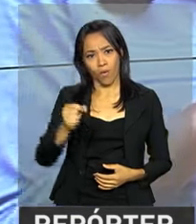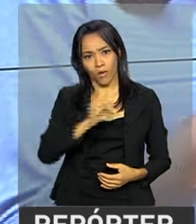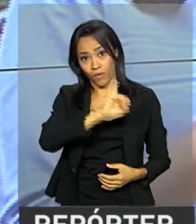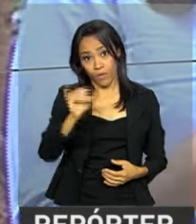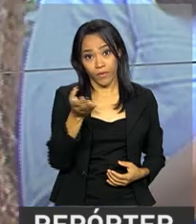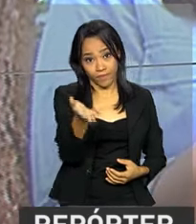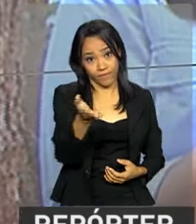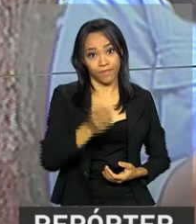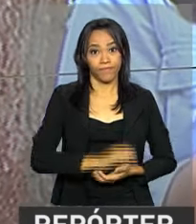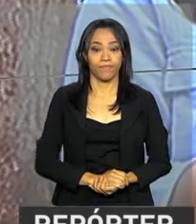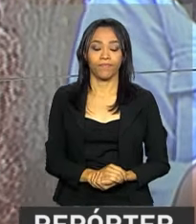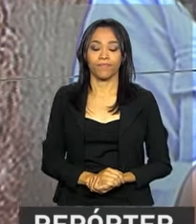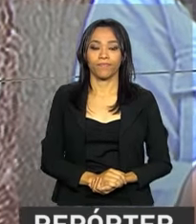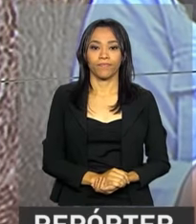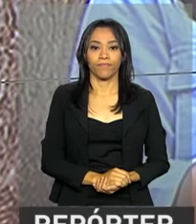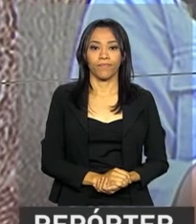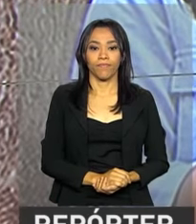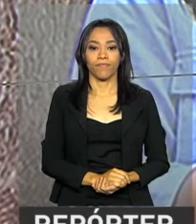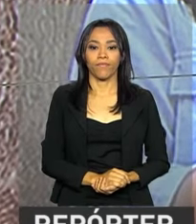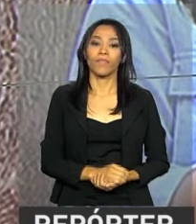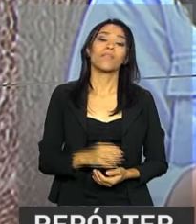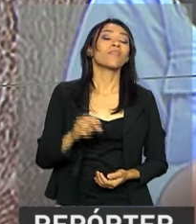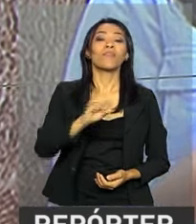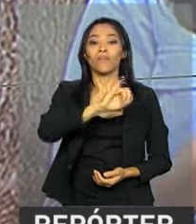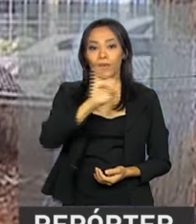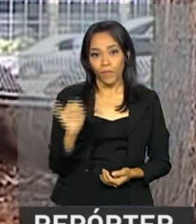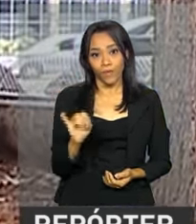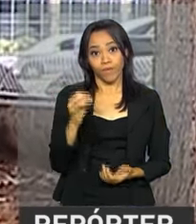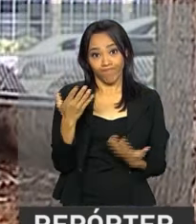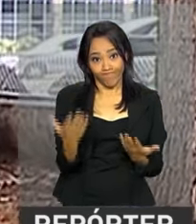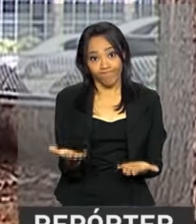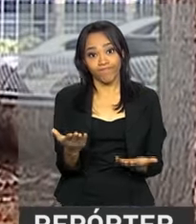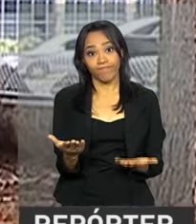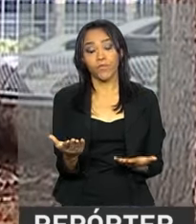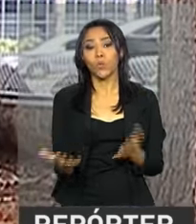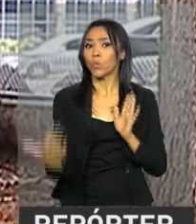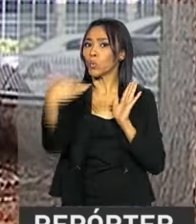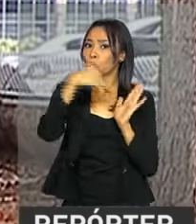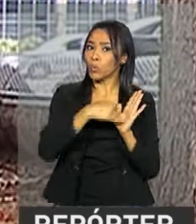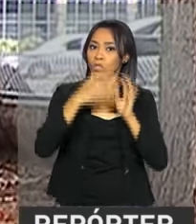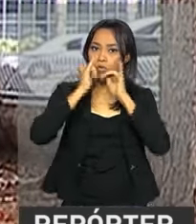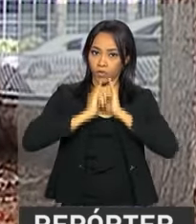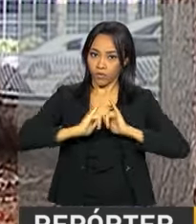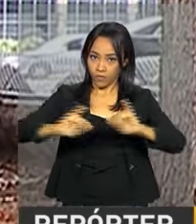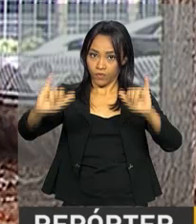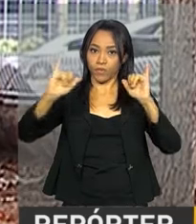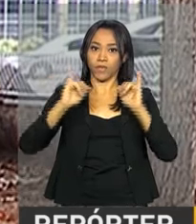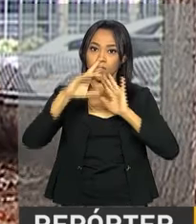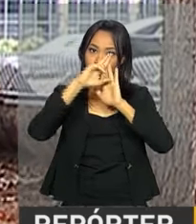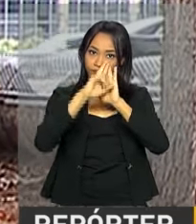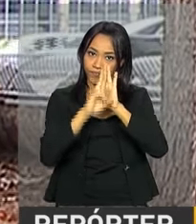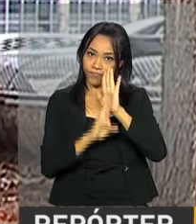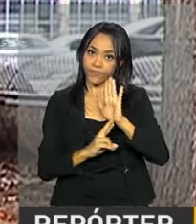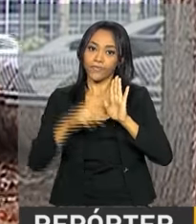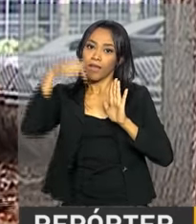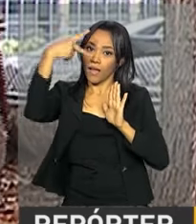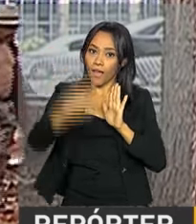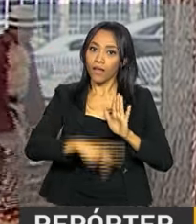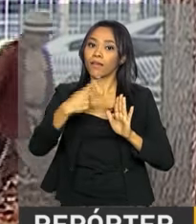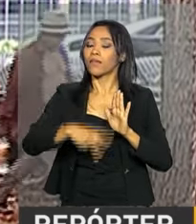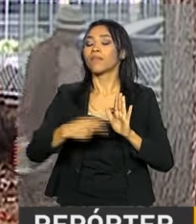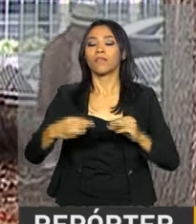Oi Paola Oi Renata olha Renata o último boletim epidemiológico publicado aqui pelo